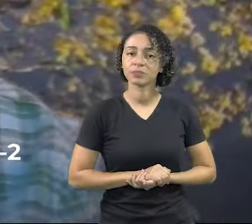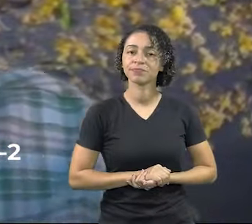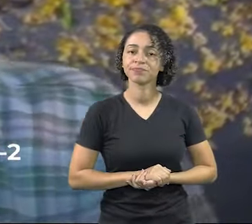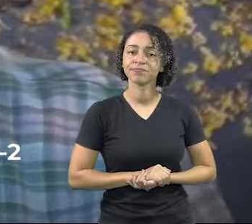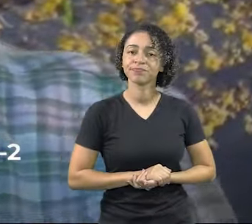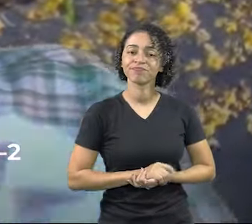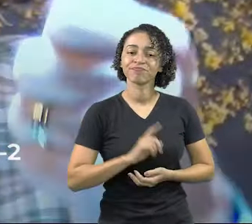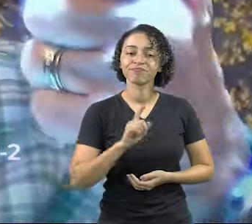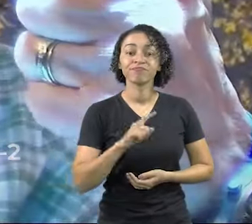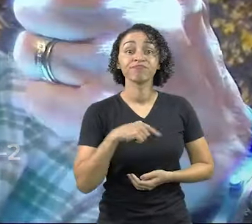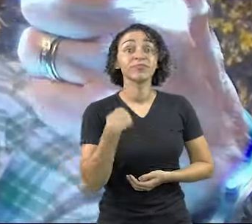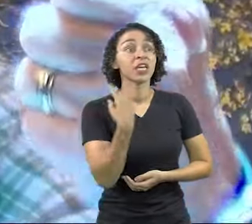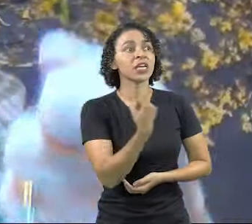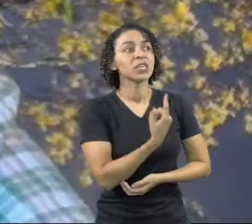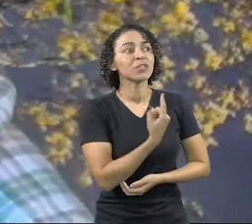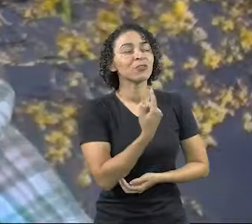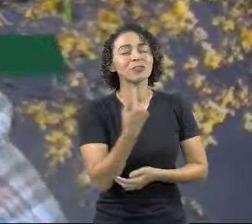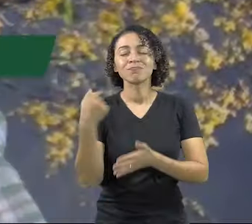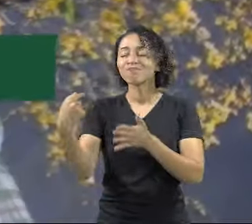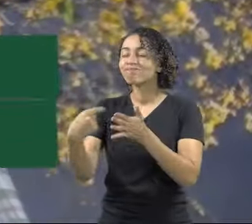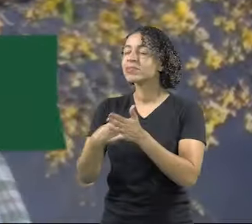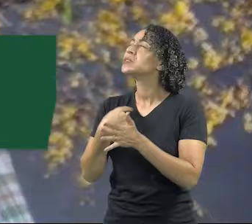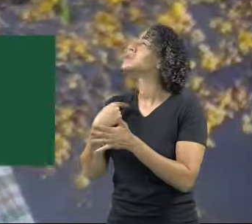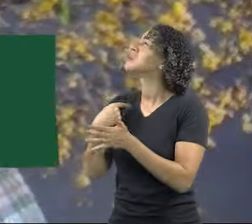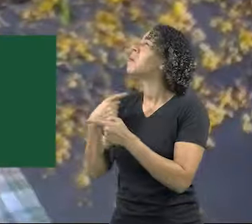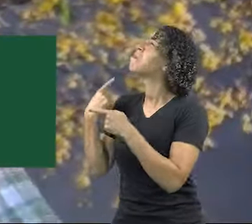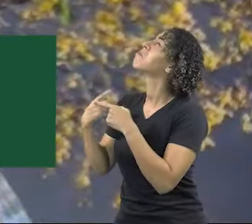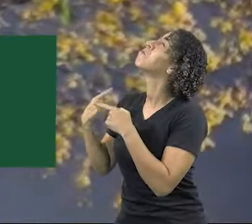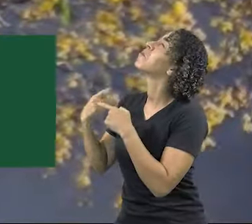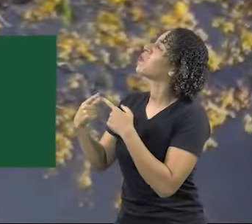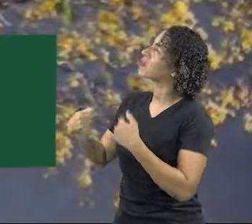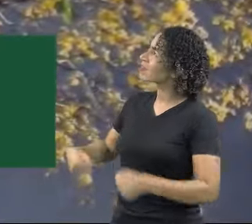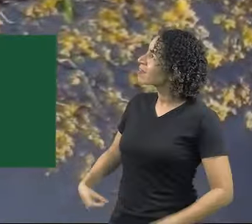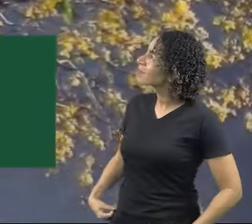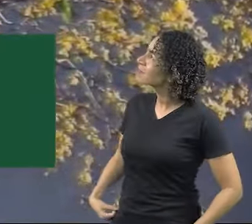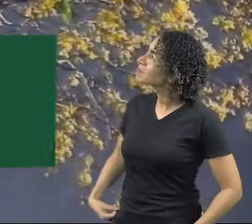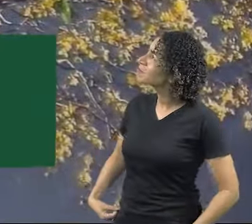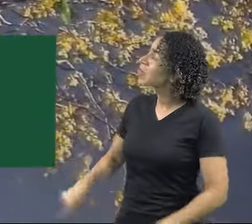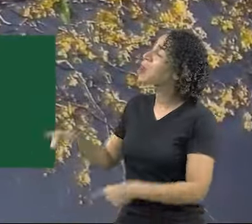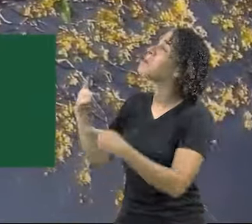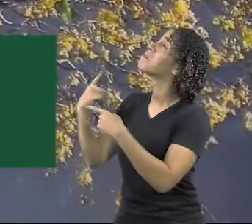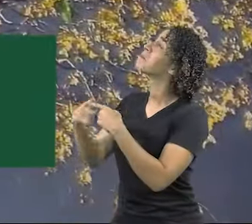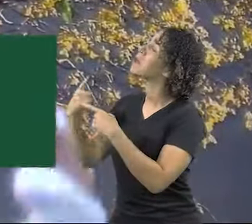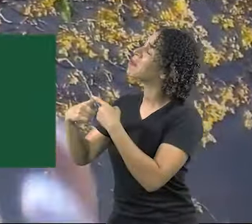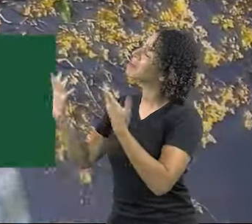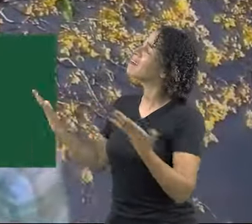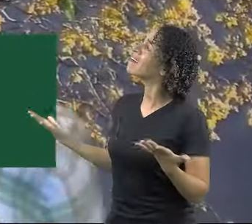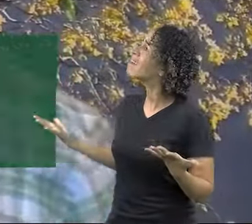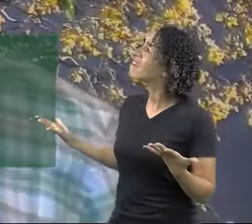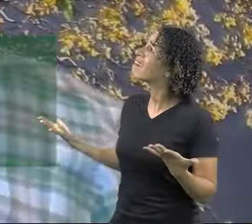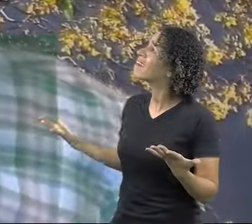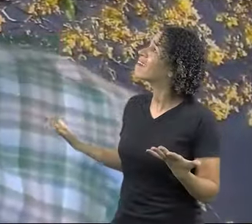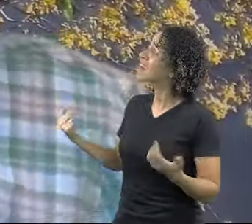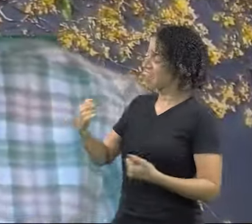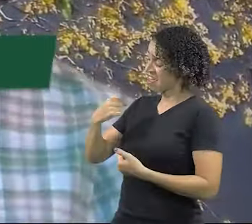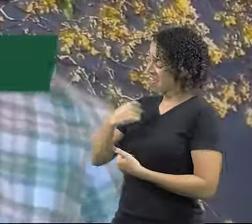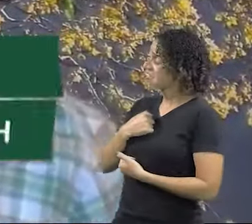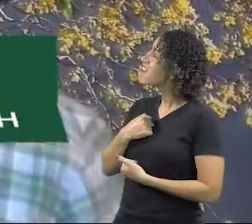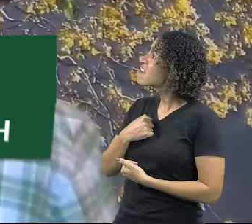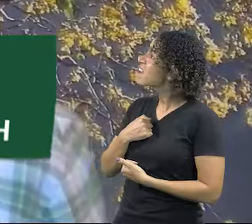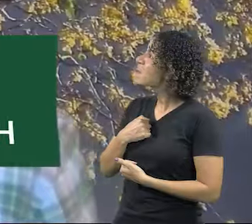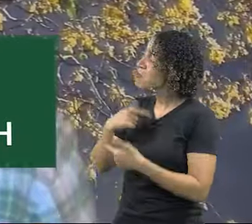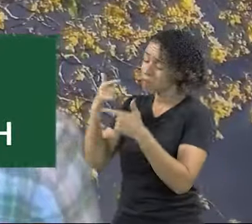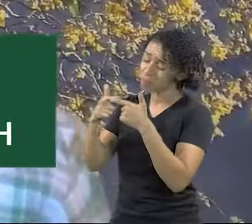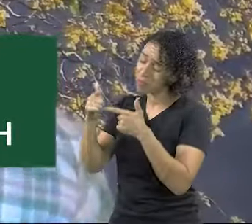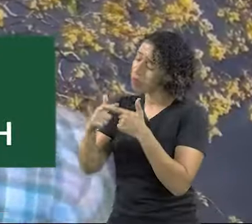vida que a gente se pergunta por que Deus que eu passo ISO Por que Deus que eu